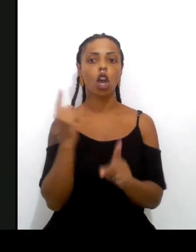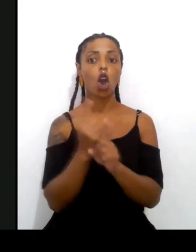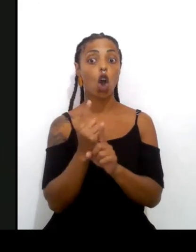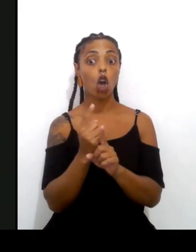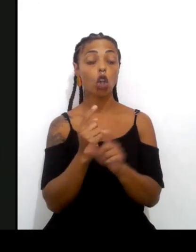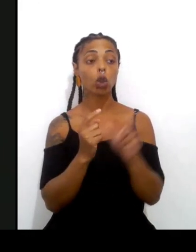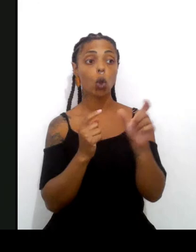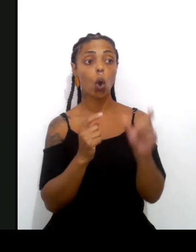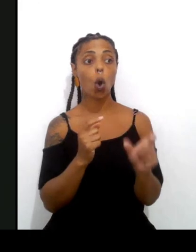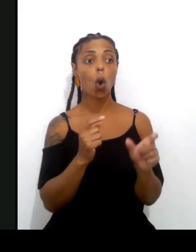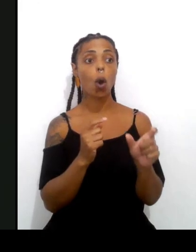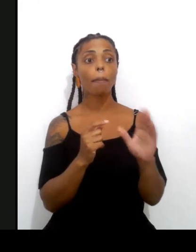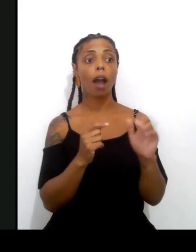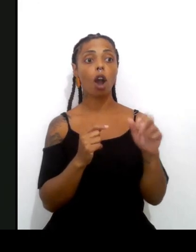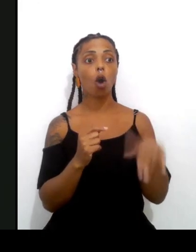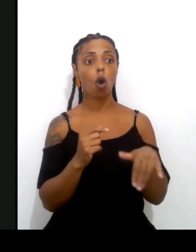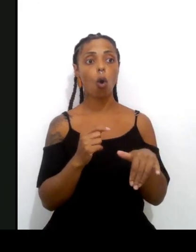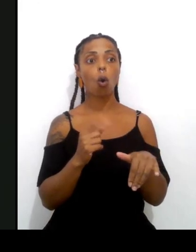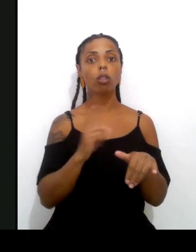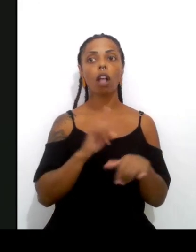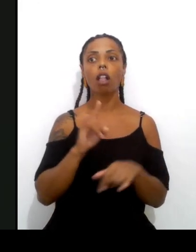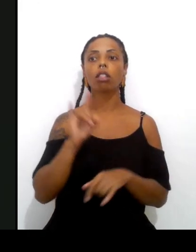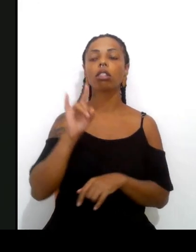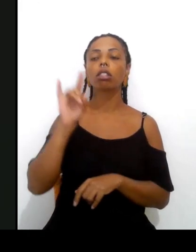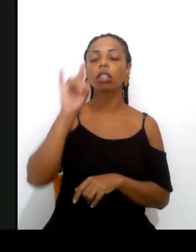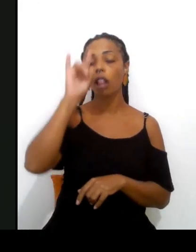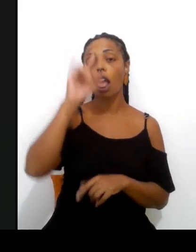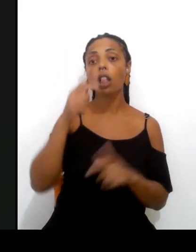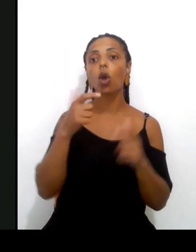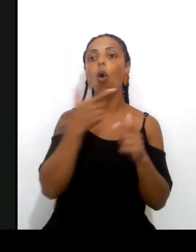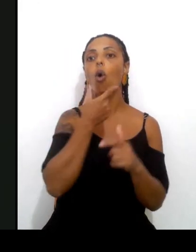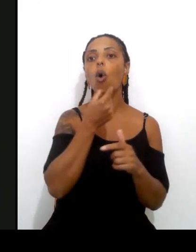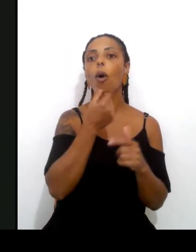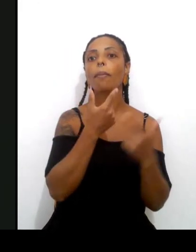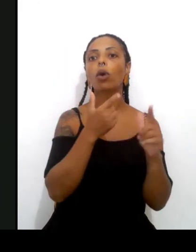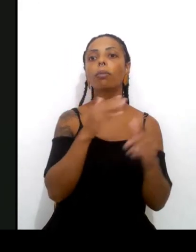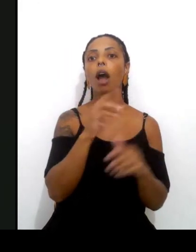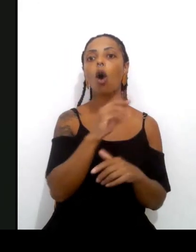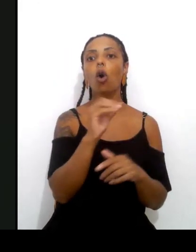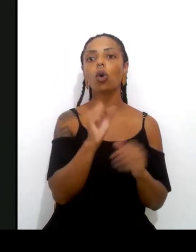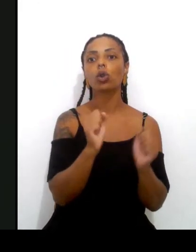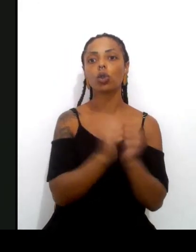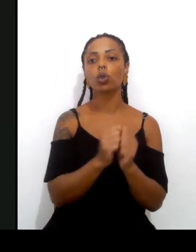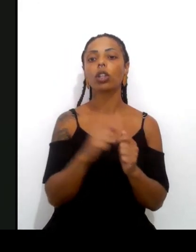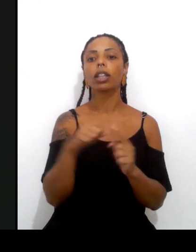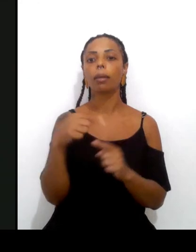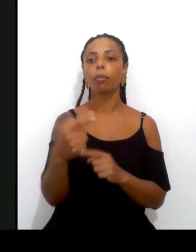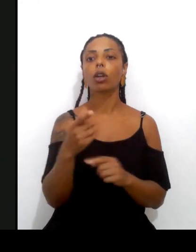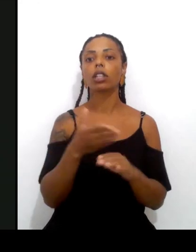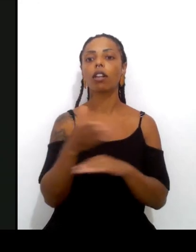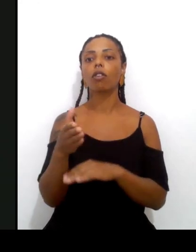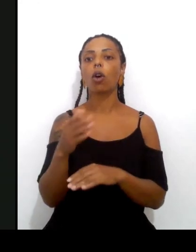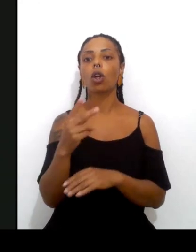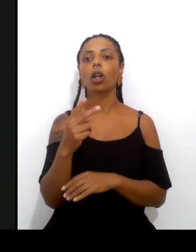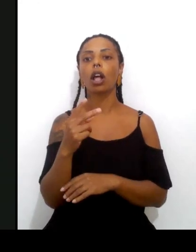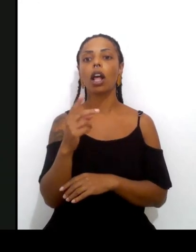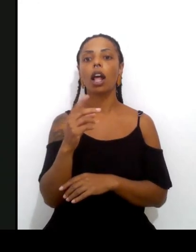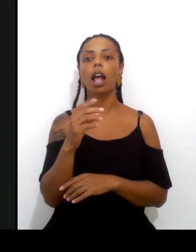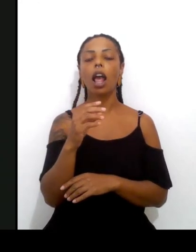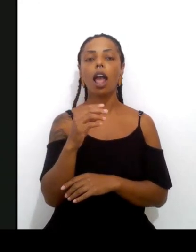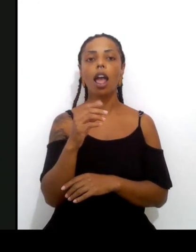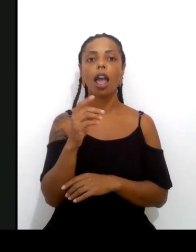em 62 no dia da sua primeira exposição retrospectiva no Tate Modern em Londres bacon recebeu um telegrama